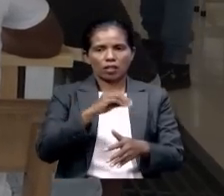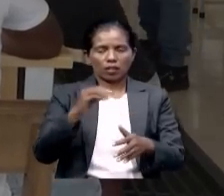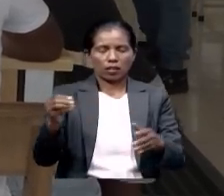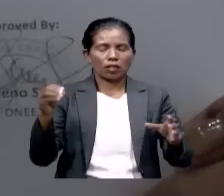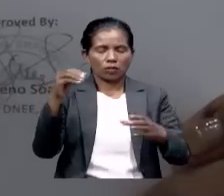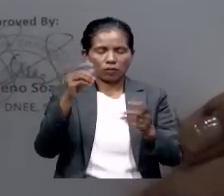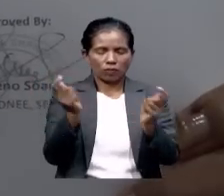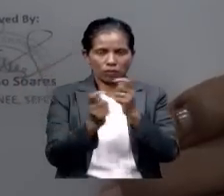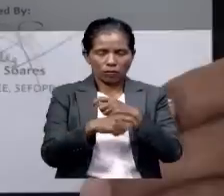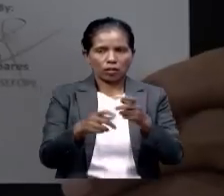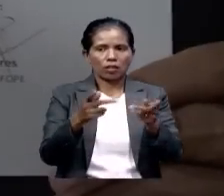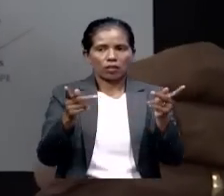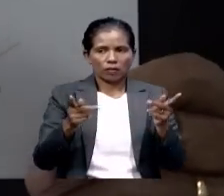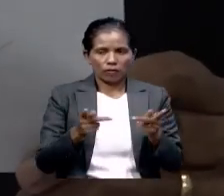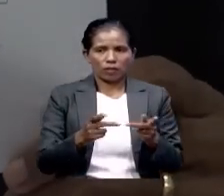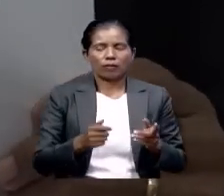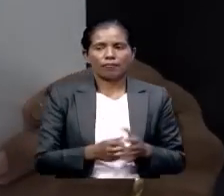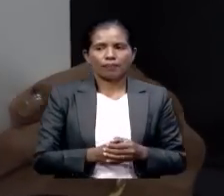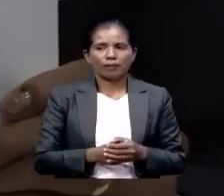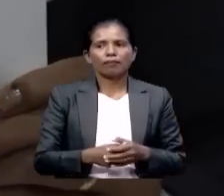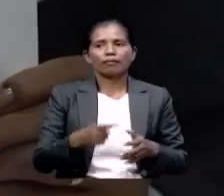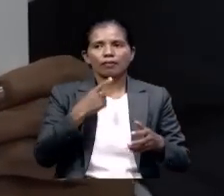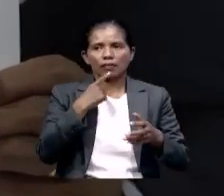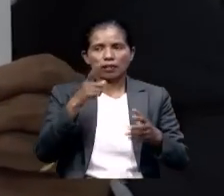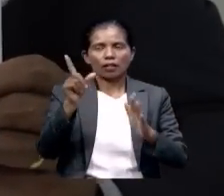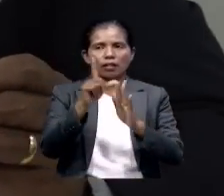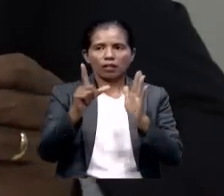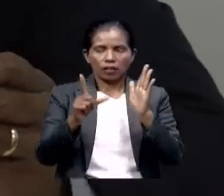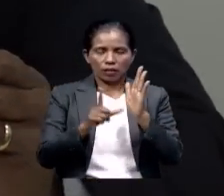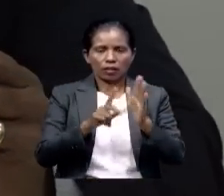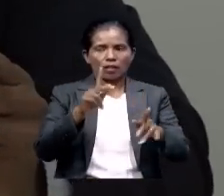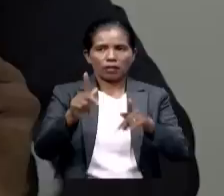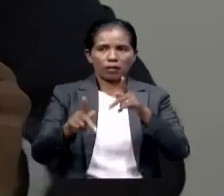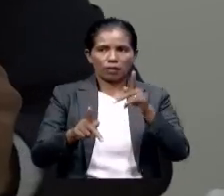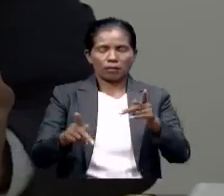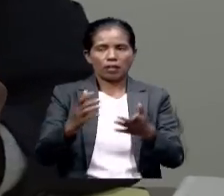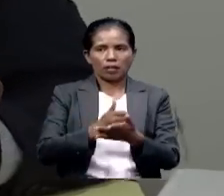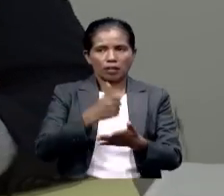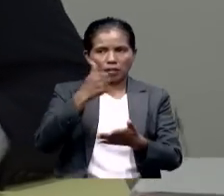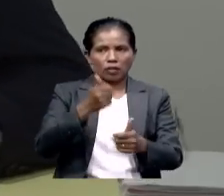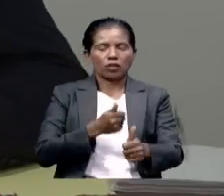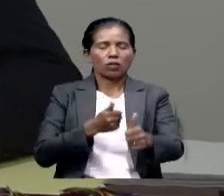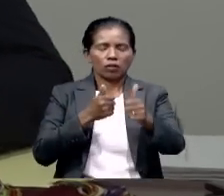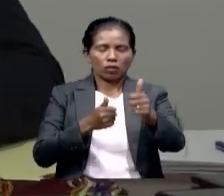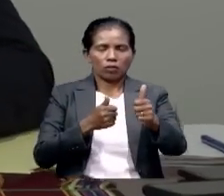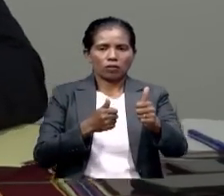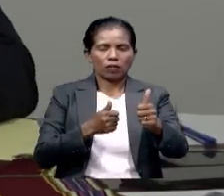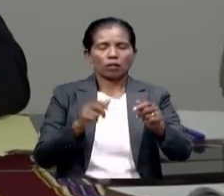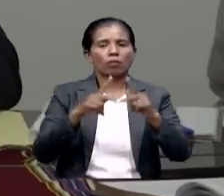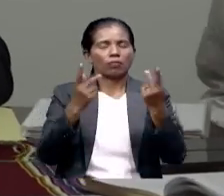Fatin. Assina, justifica katak lista ne e manebe mak fasa duni tu empregador ne hili.